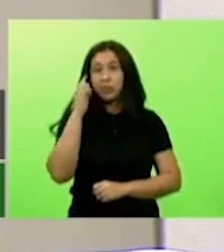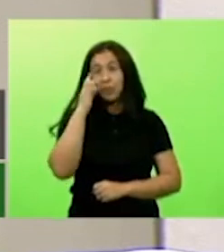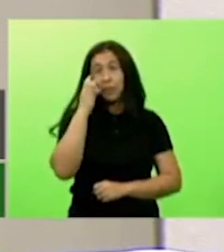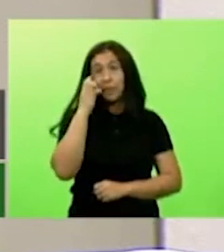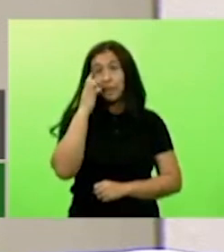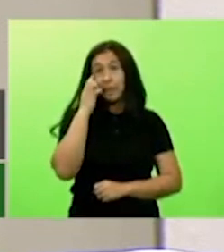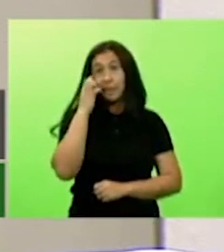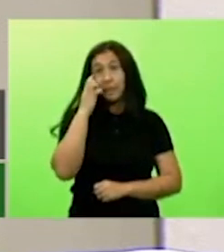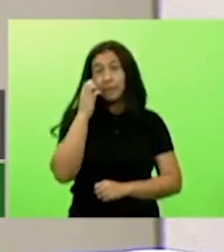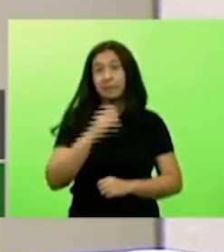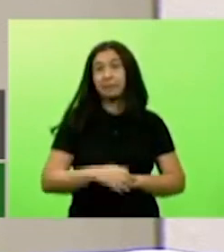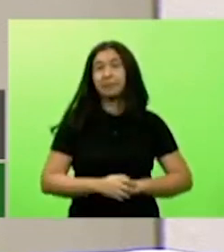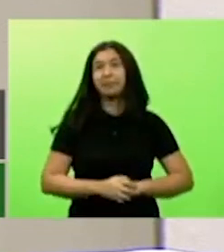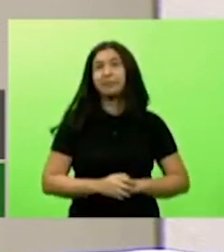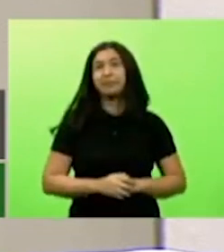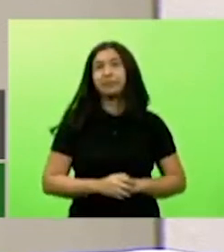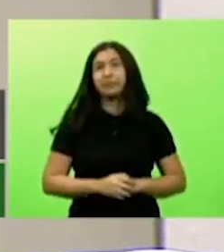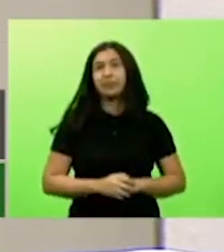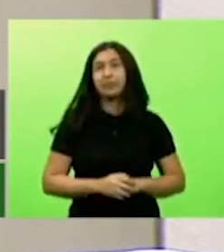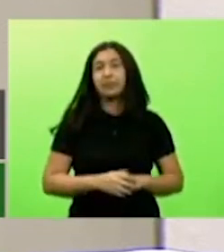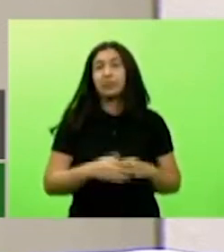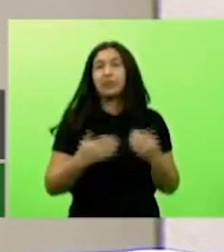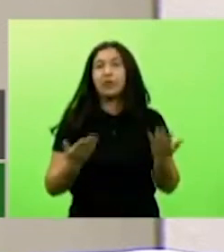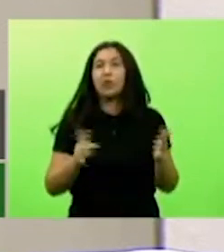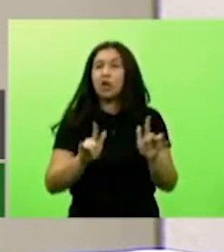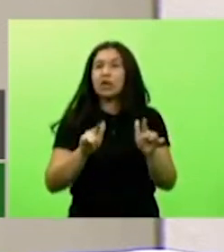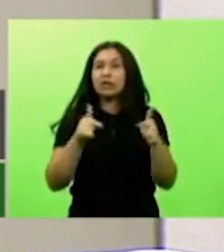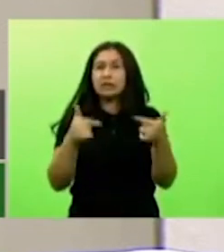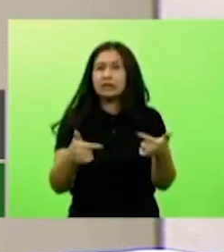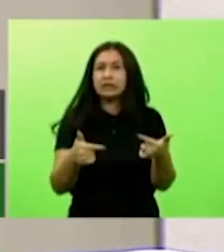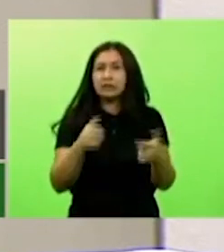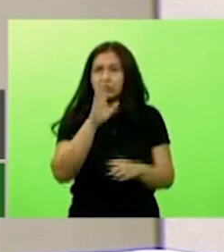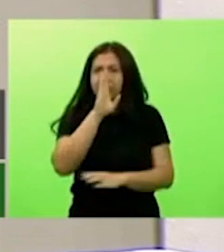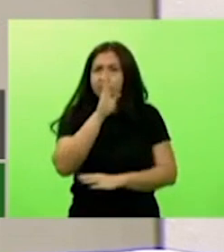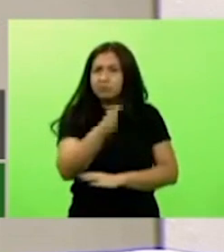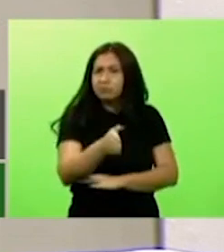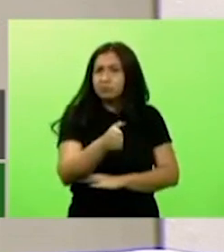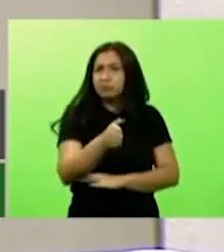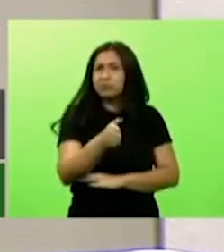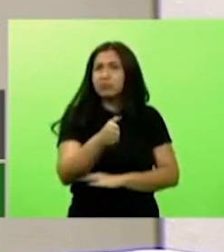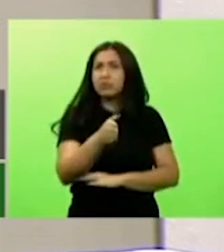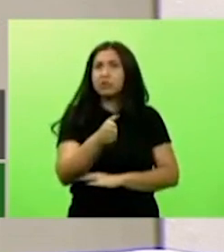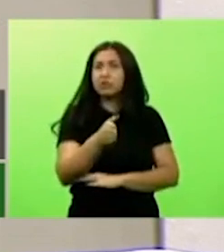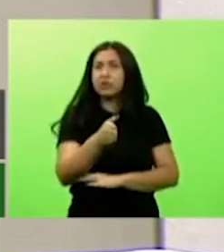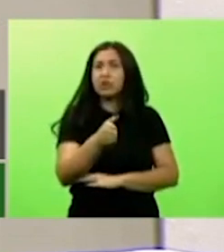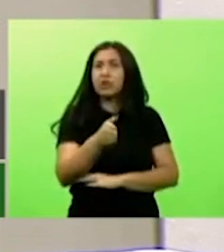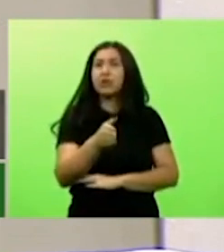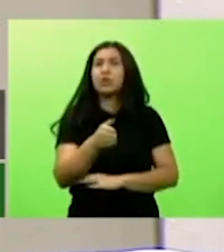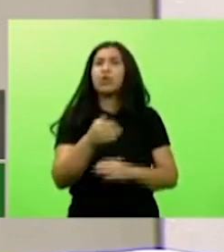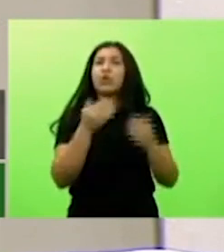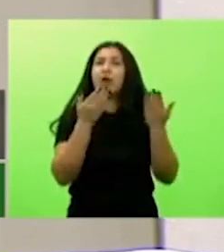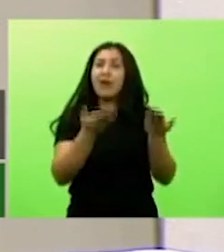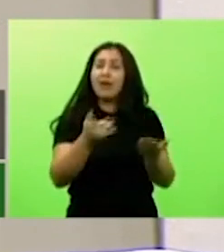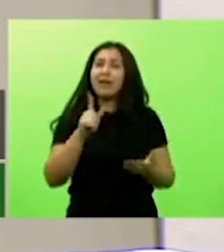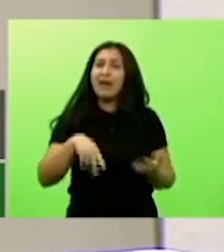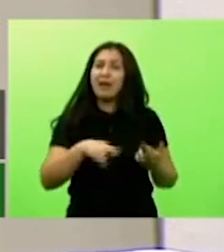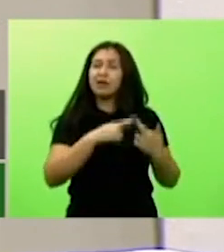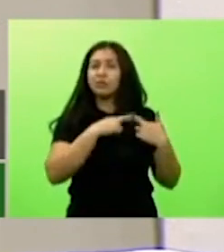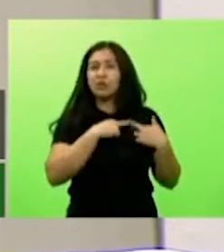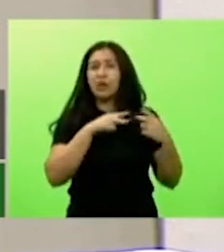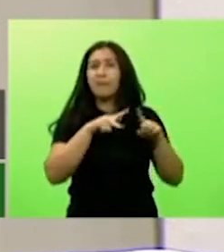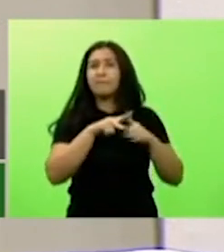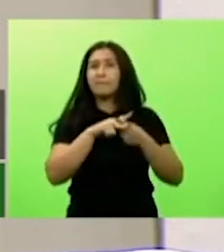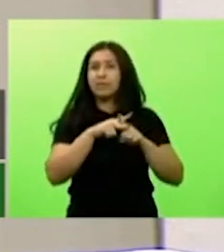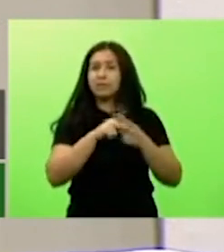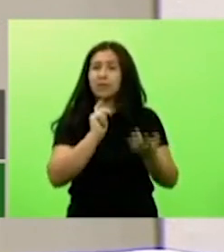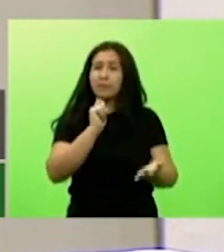e embora não se a ponte ato direto dos denunciados para ele se imputa a responsabilidade pela manutenção do